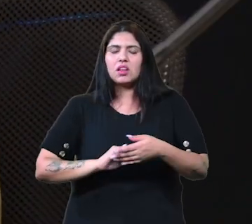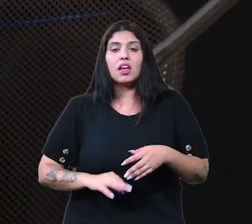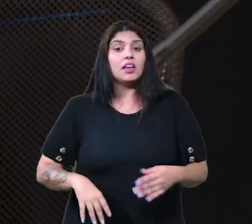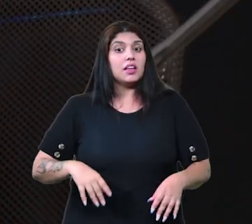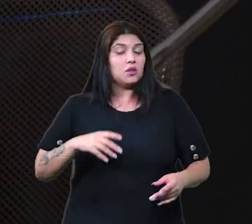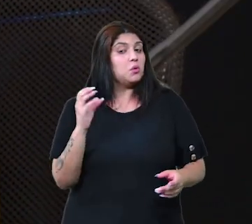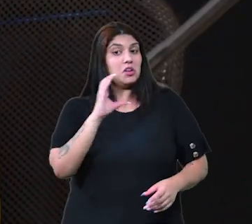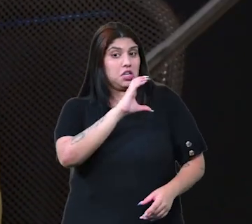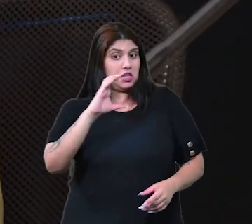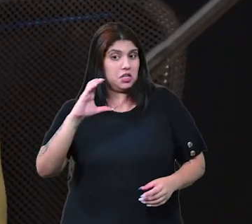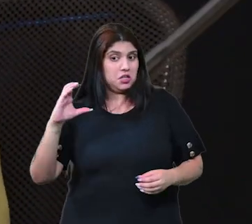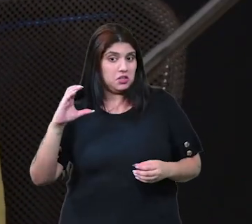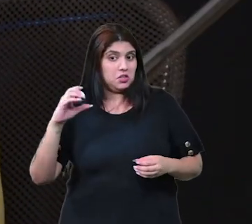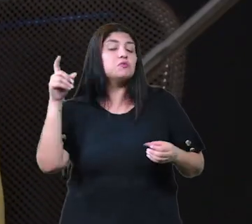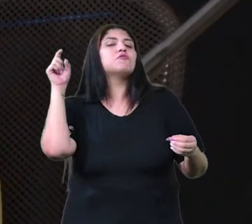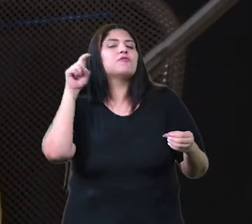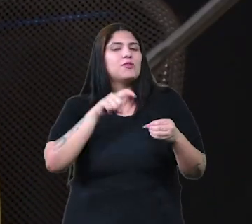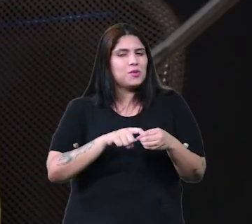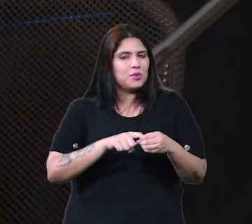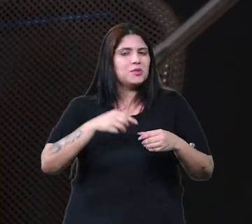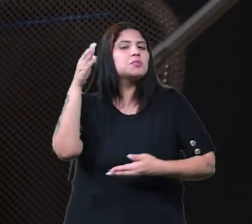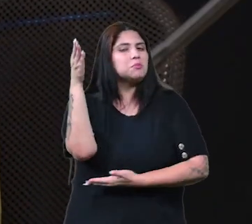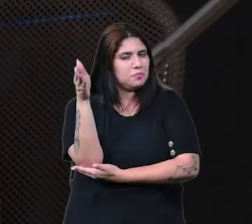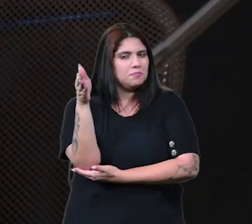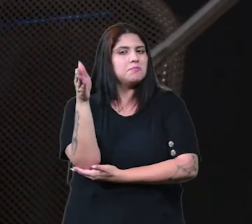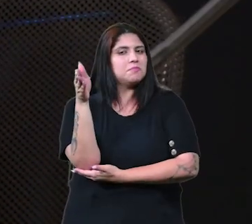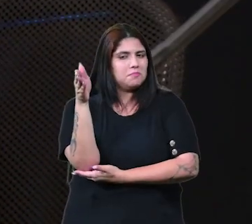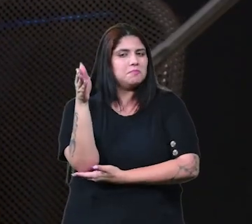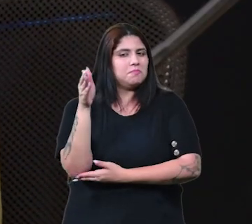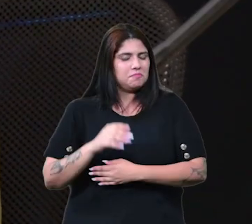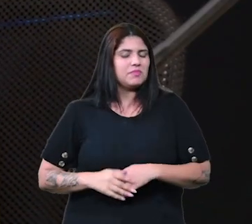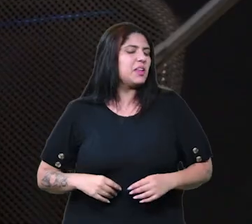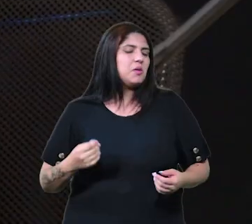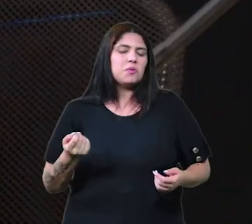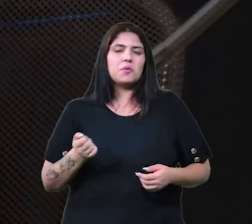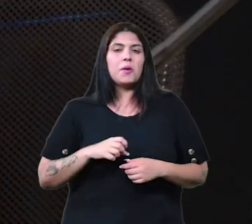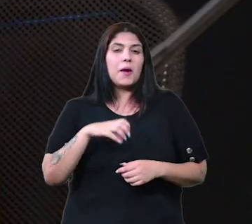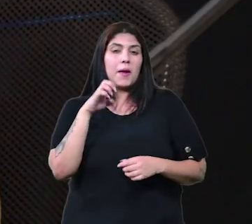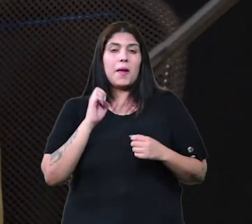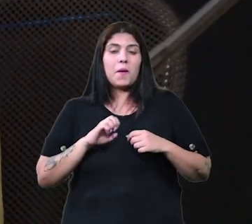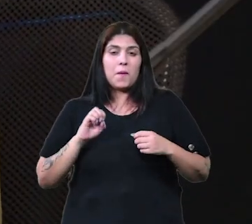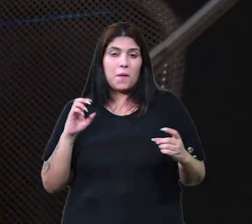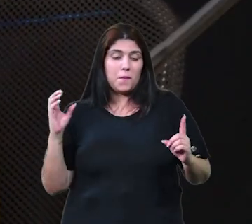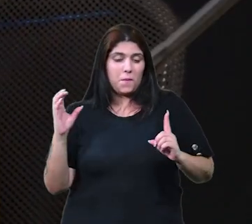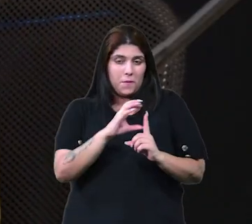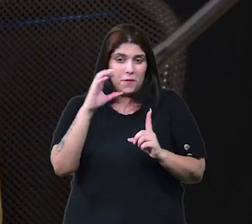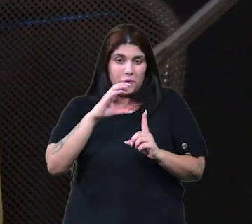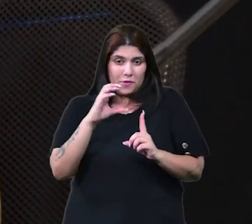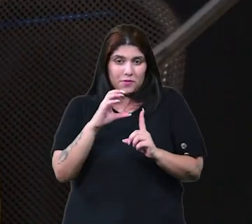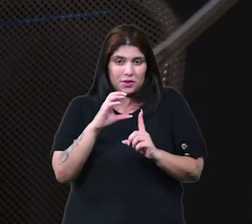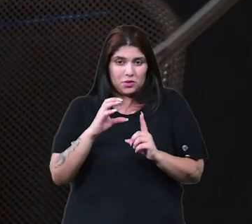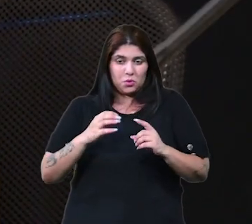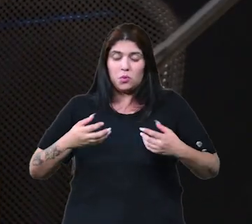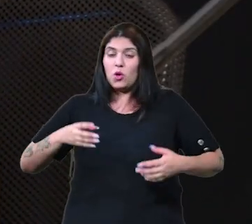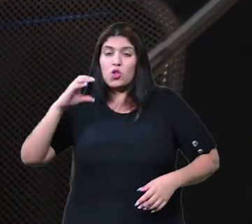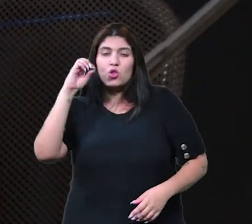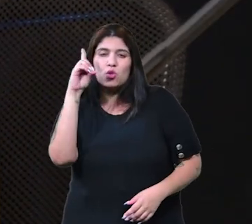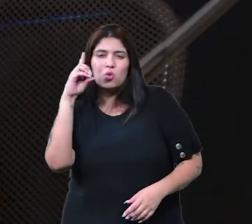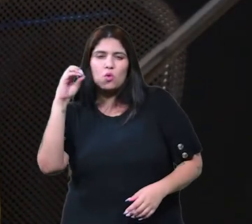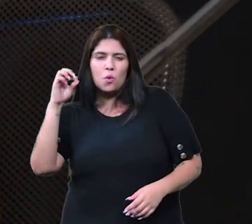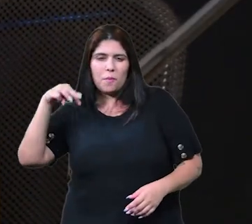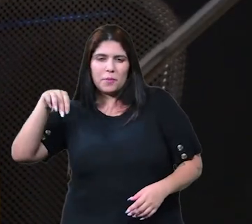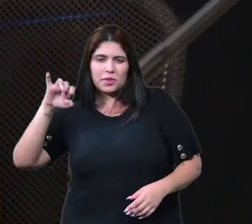aumenta a lucratividade, e aí a gente vai, né? É um efeito dominó. Todo mundo vai sair ganhando, o cliente vai sair feliz pelo serviço